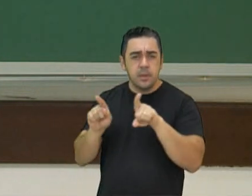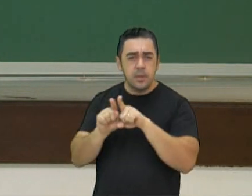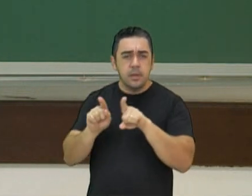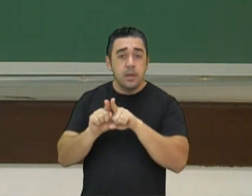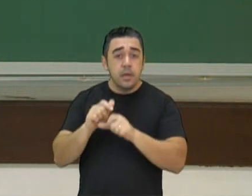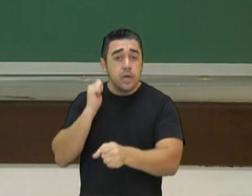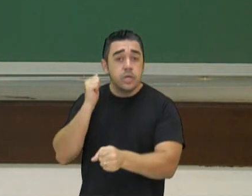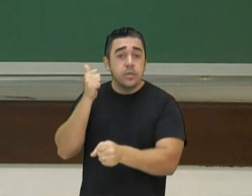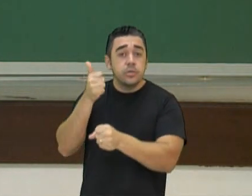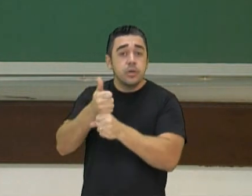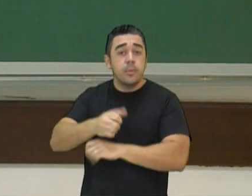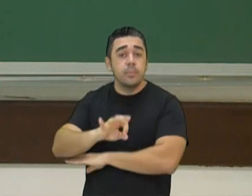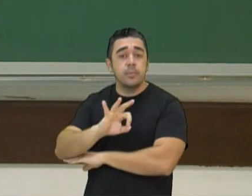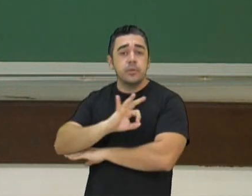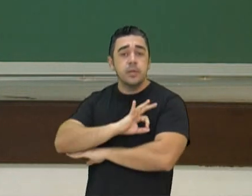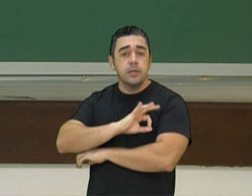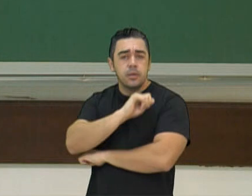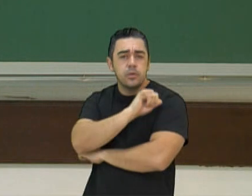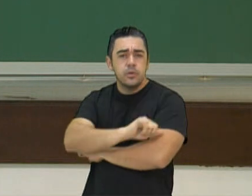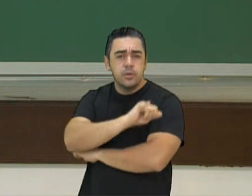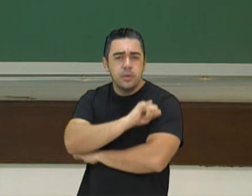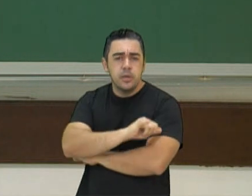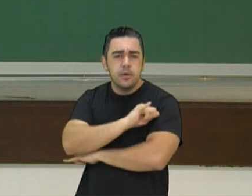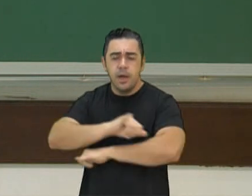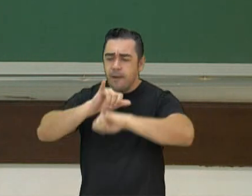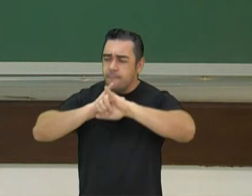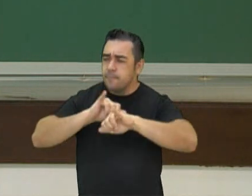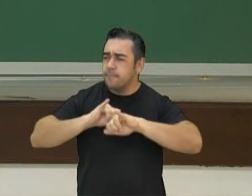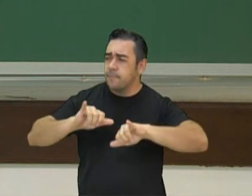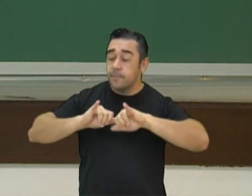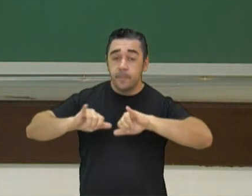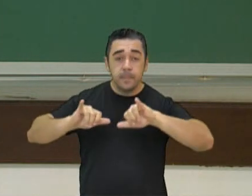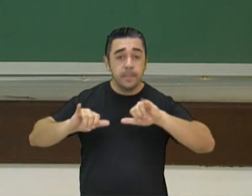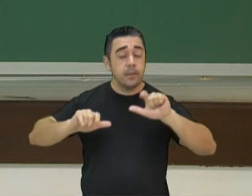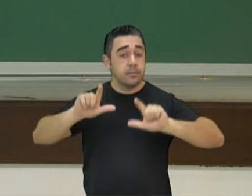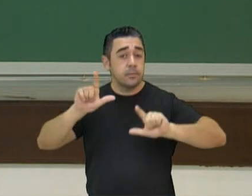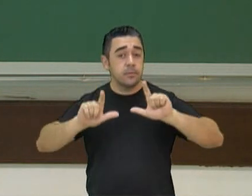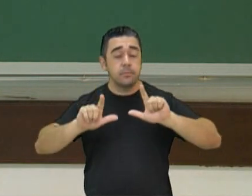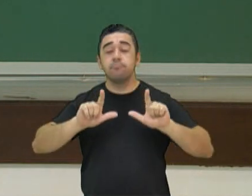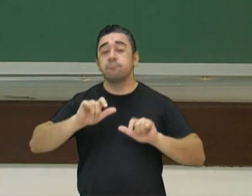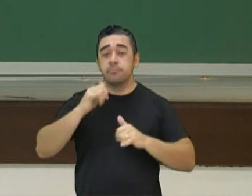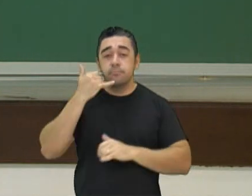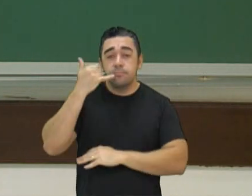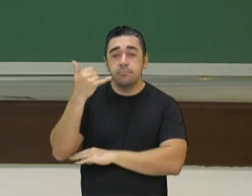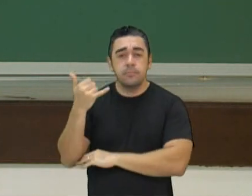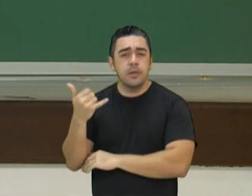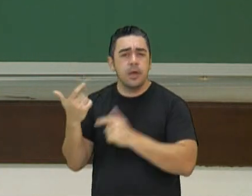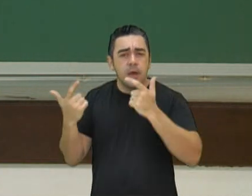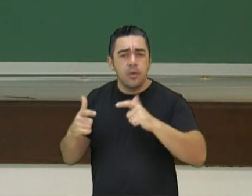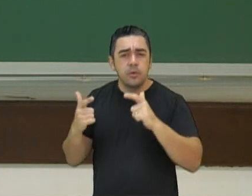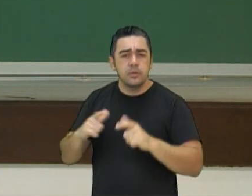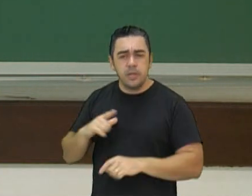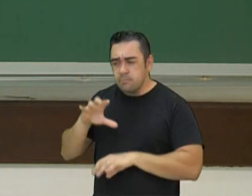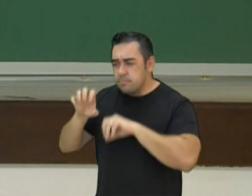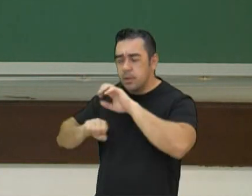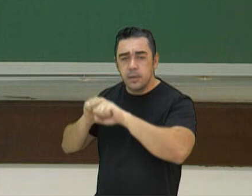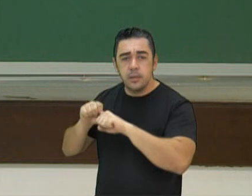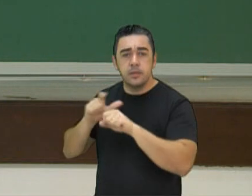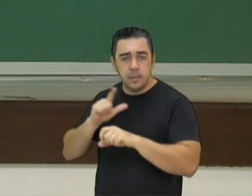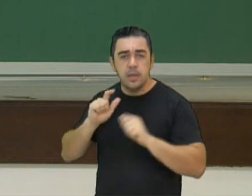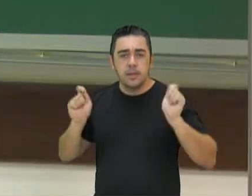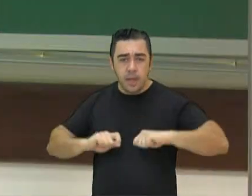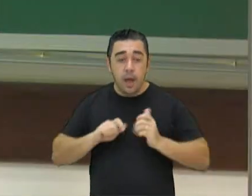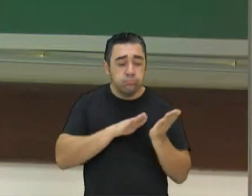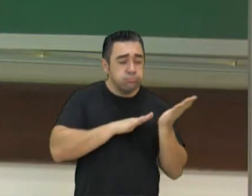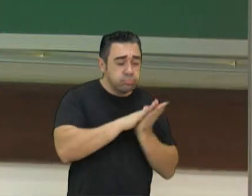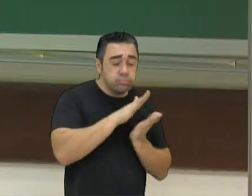chefe da polícia carioca avisa pelo celular que lá na Praça 11 tem um videopoker para se